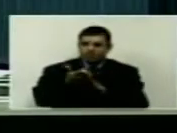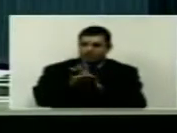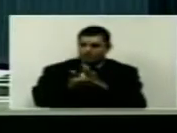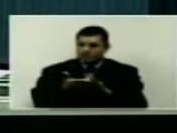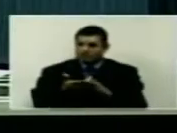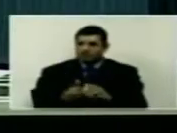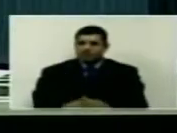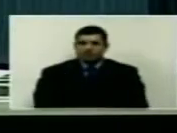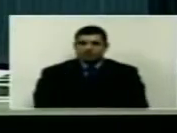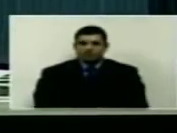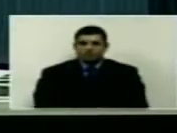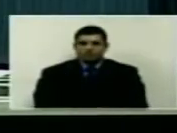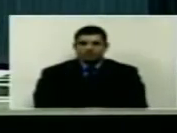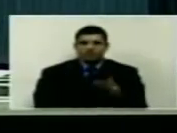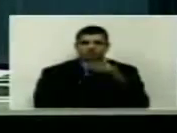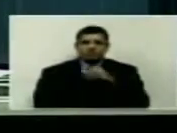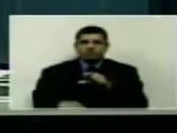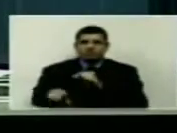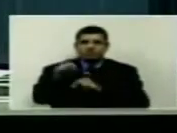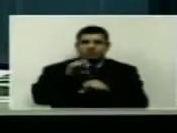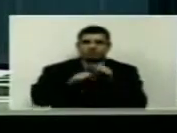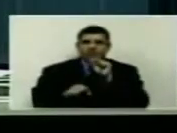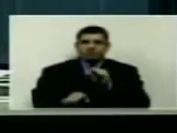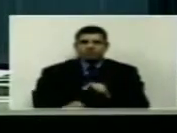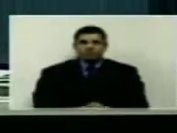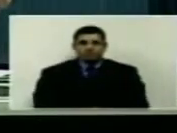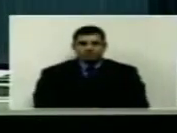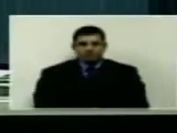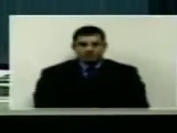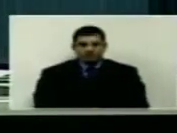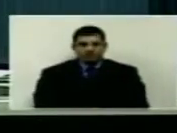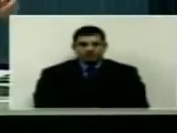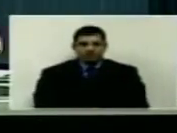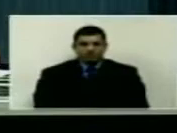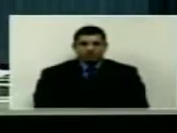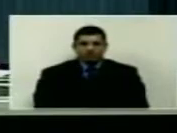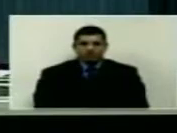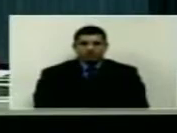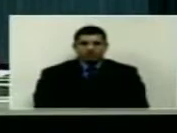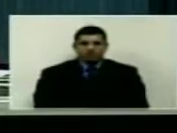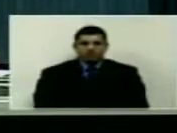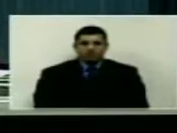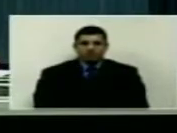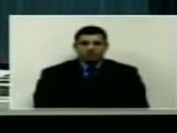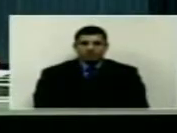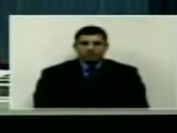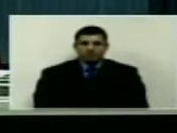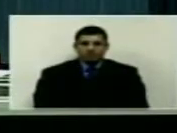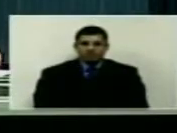isso. Surge uma alternativa à indústria de juta construída pelo governo do Estado.